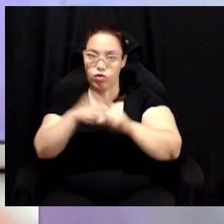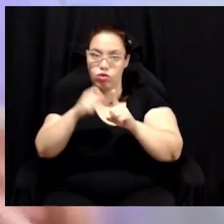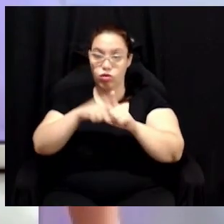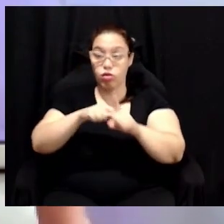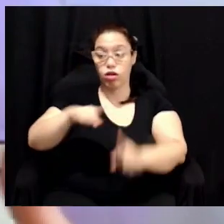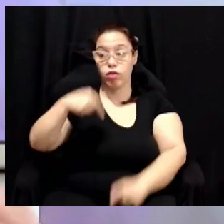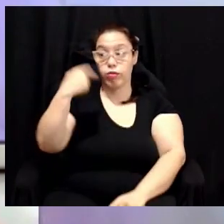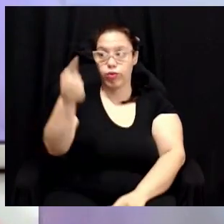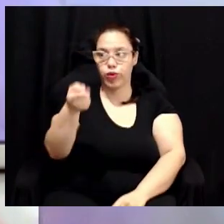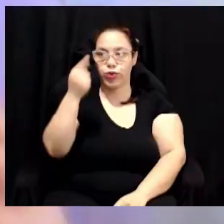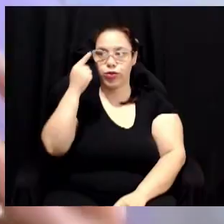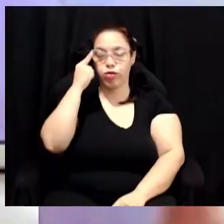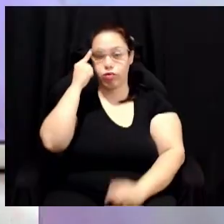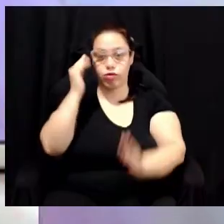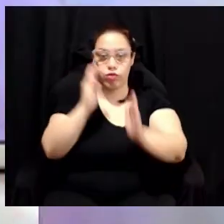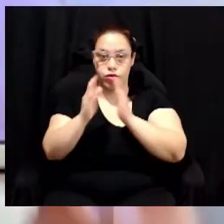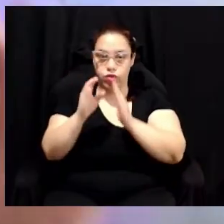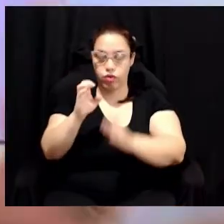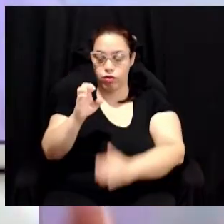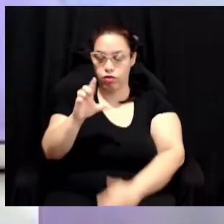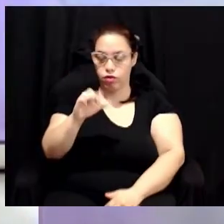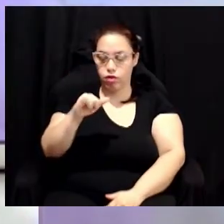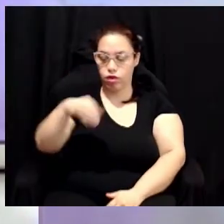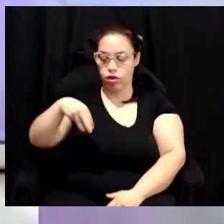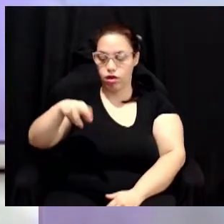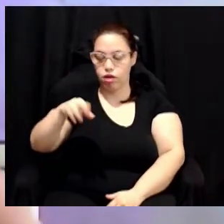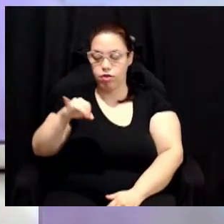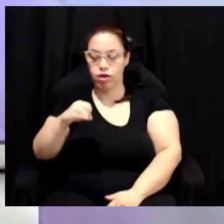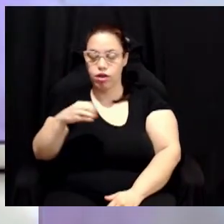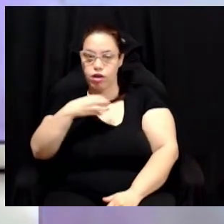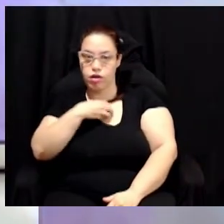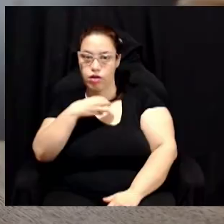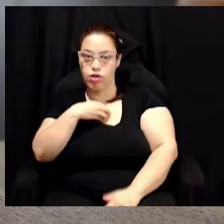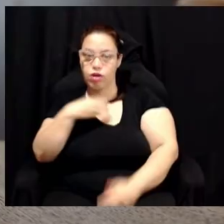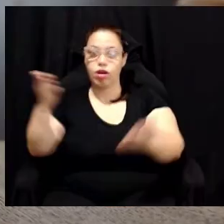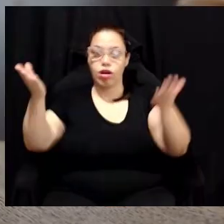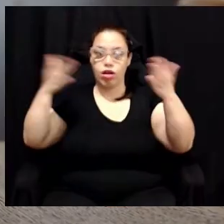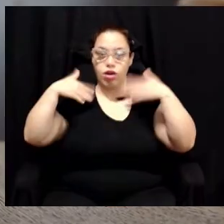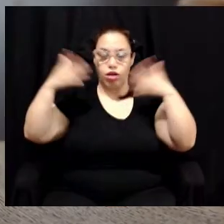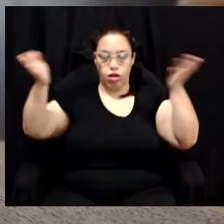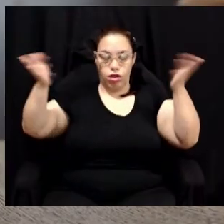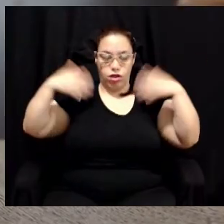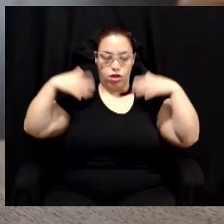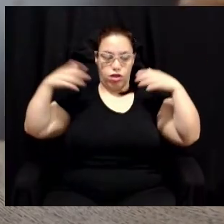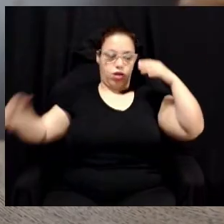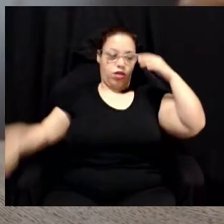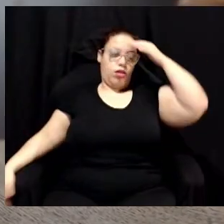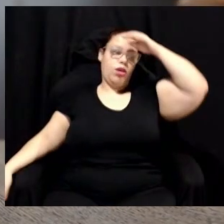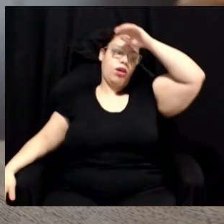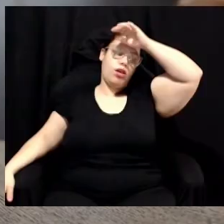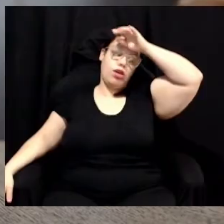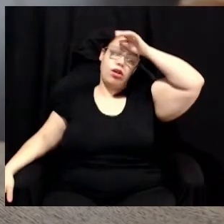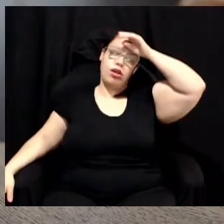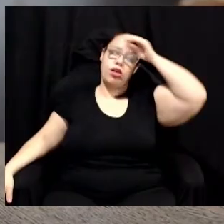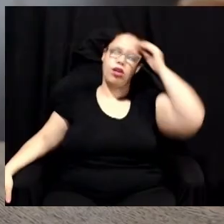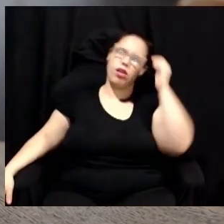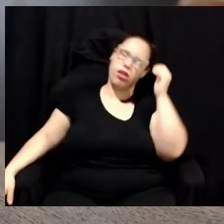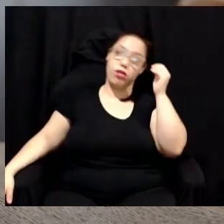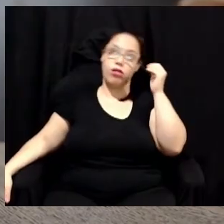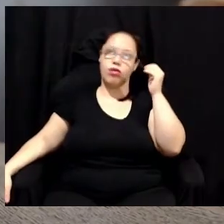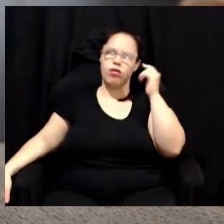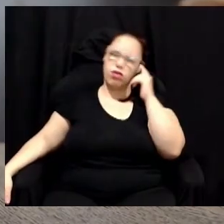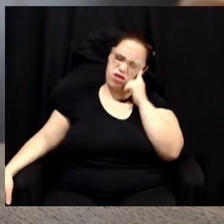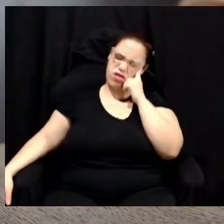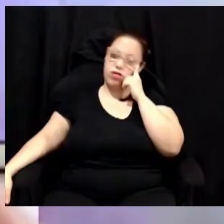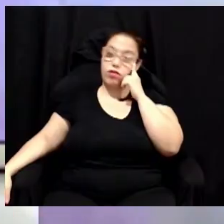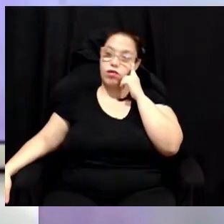menstruar, essa fase se chama climatério e ali já tem sintomas como os calorões, conhecidos como fogacho, insônia, muita